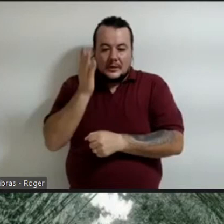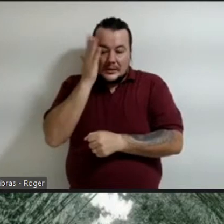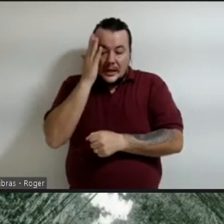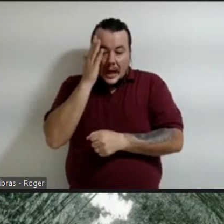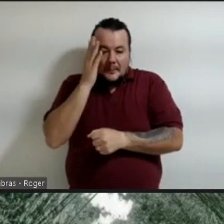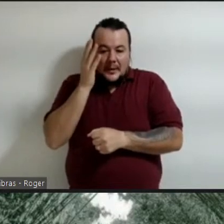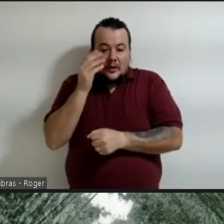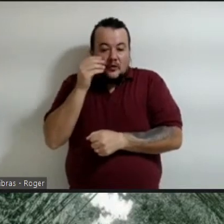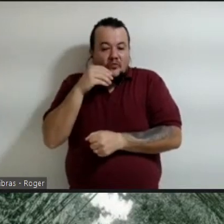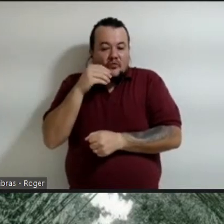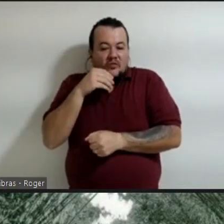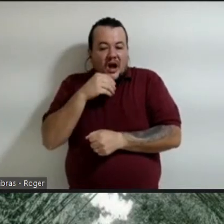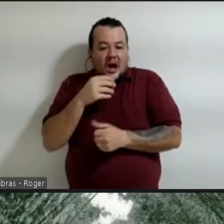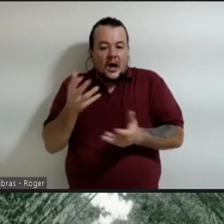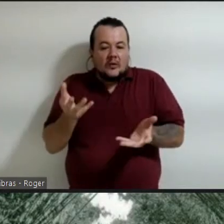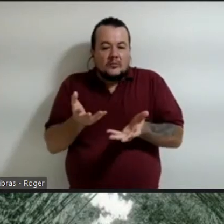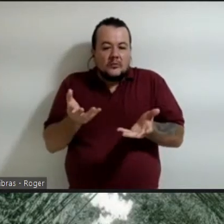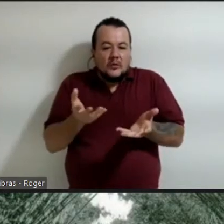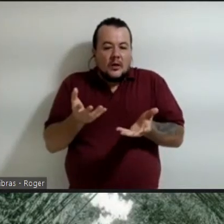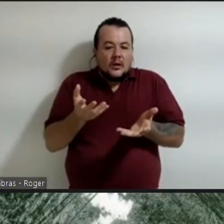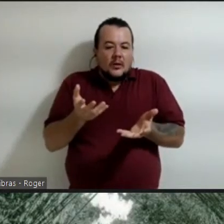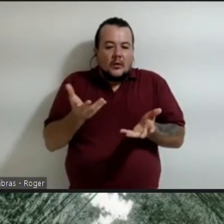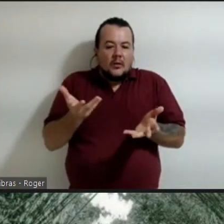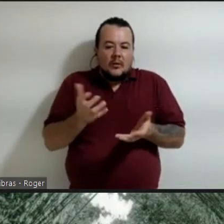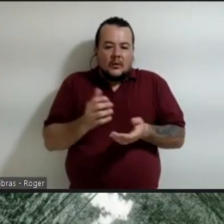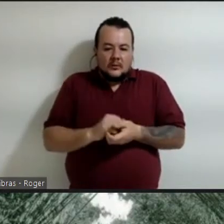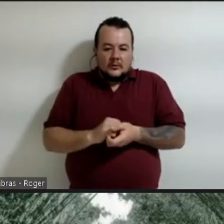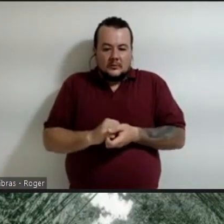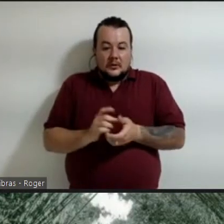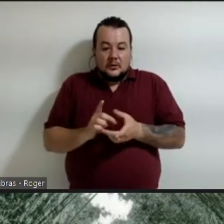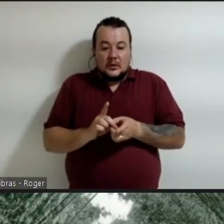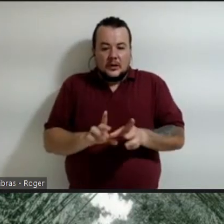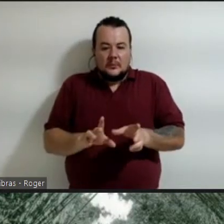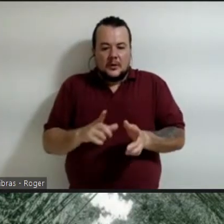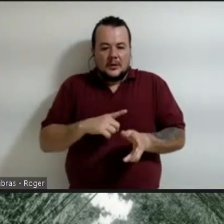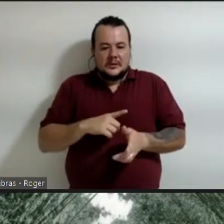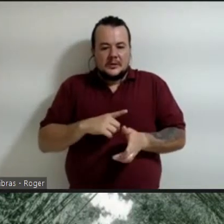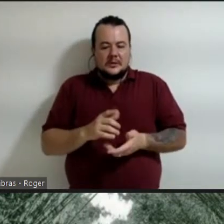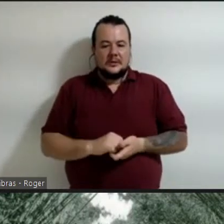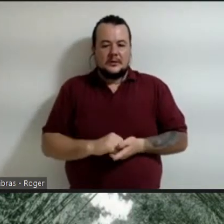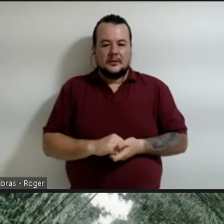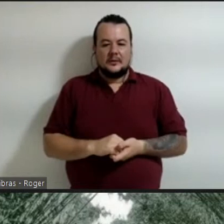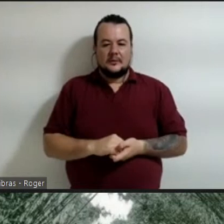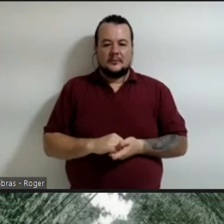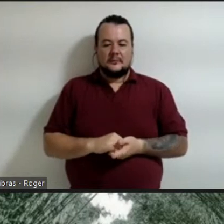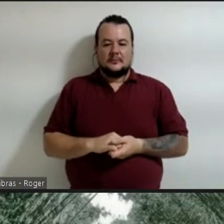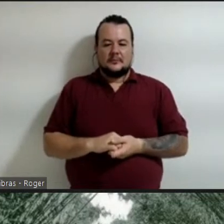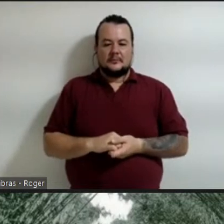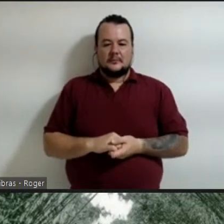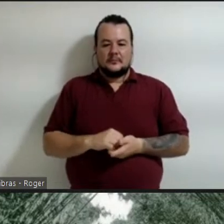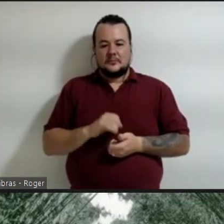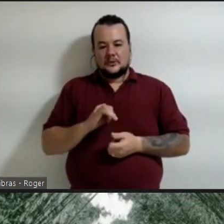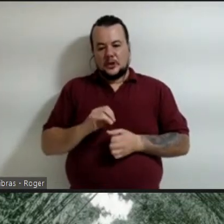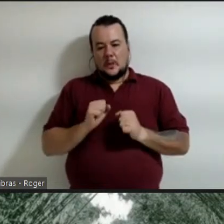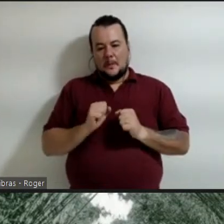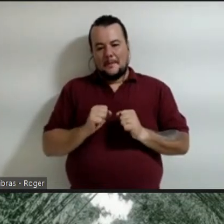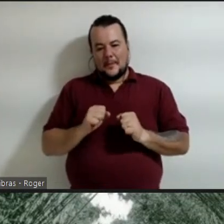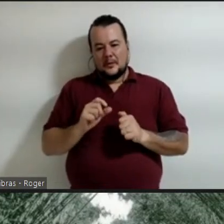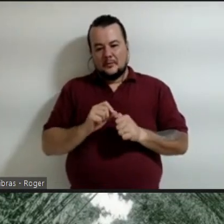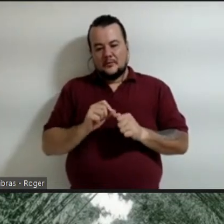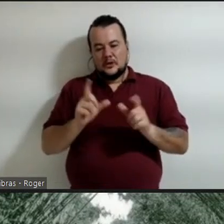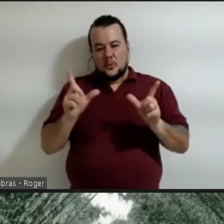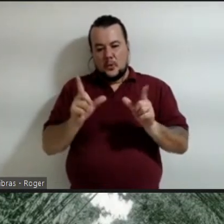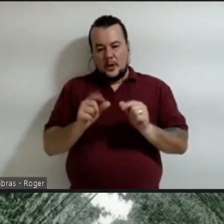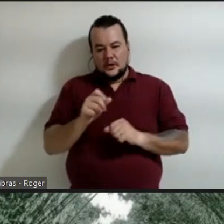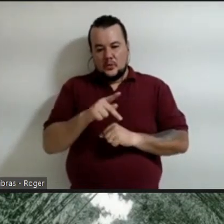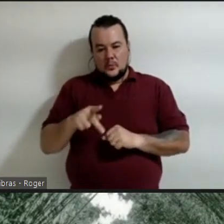nossa democracia. E uma outra pergunta, né, se me permitem, eu vou resumir um pouco para o professor Hugo